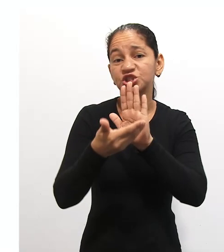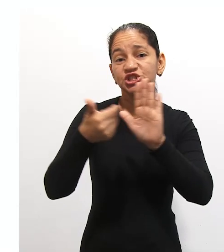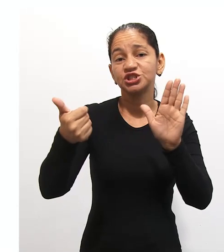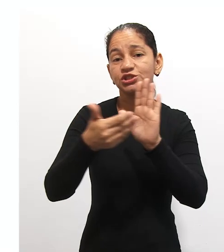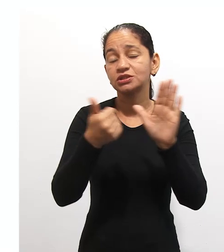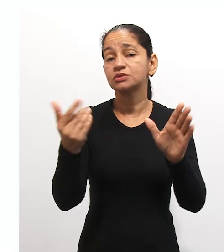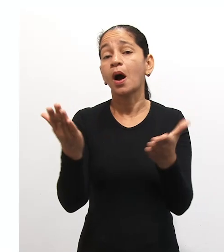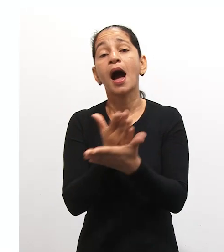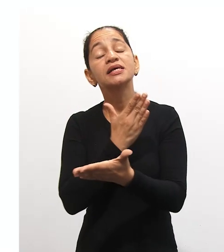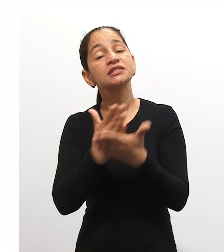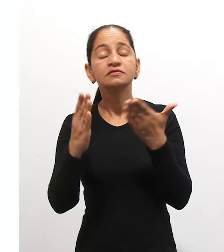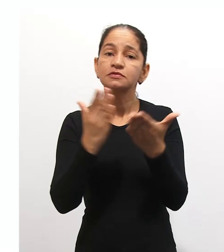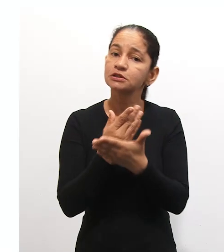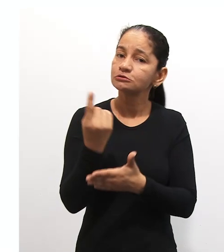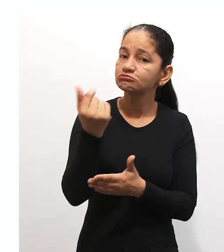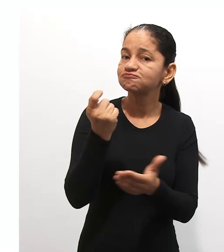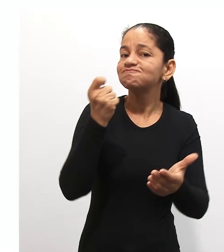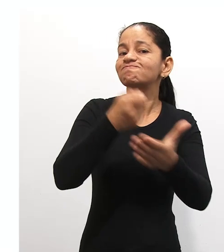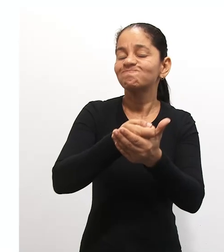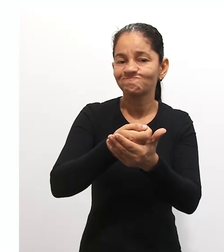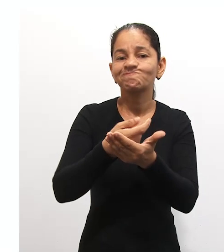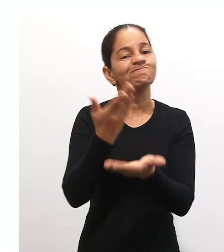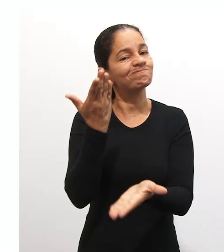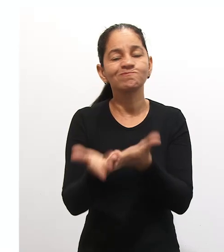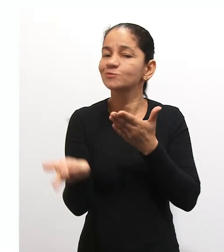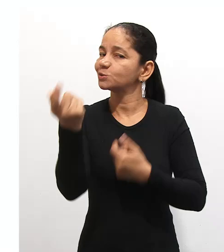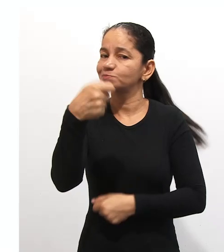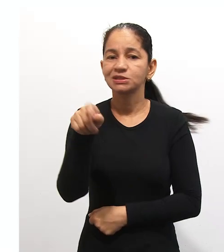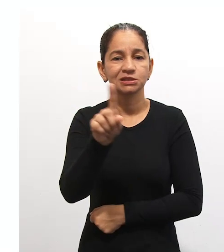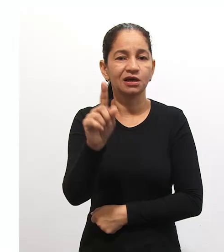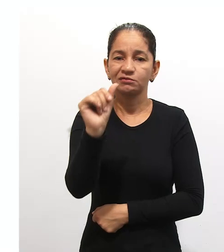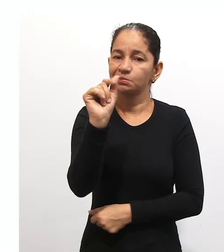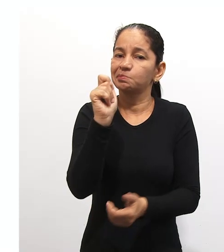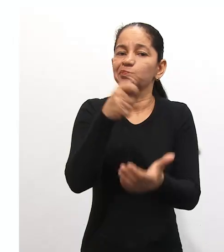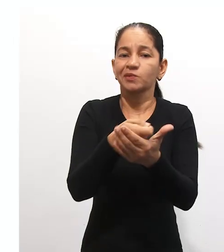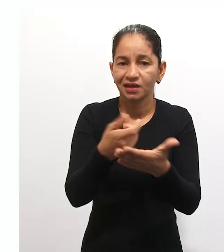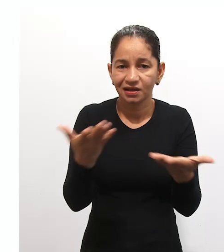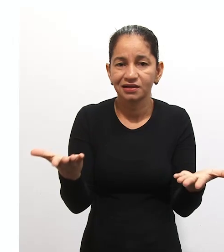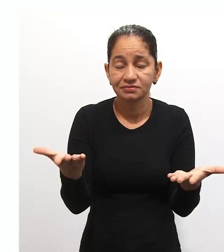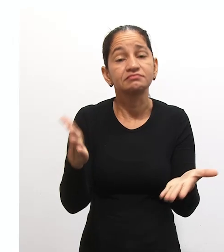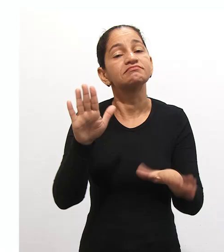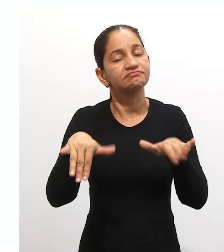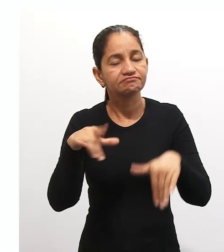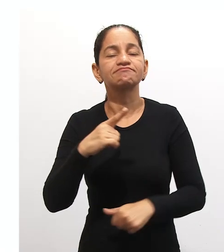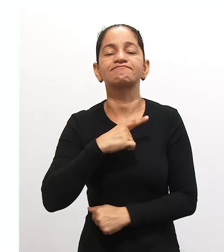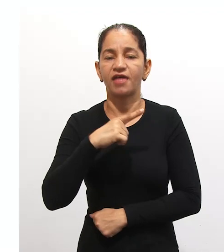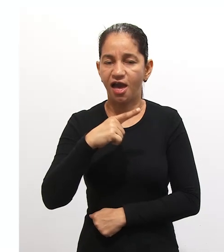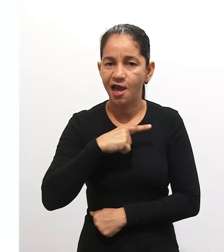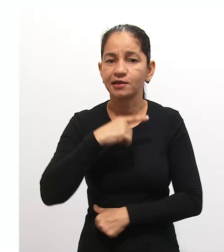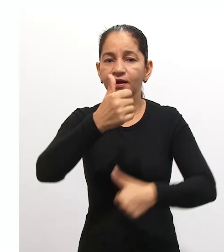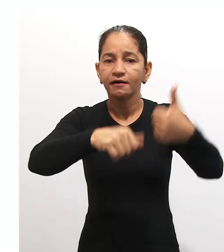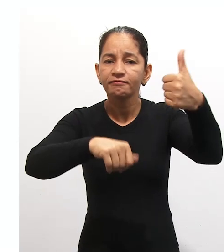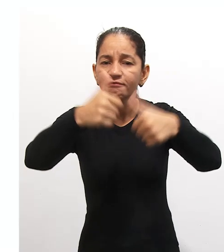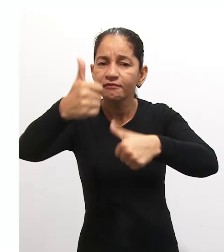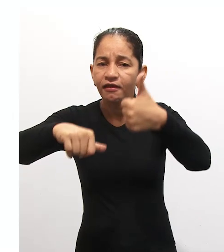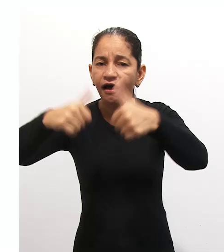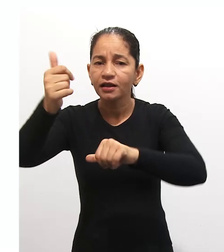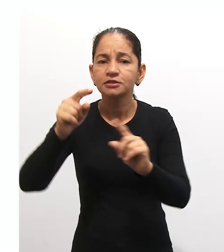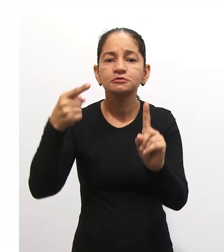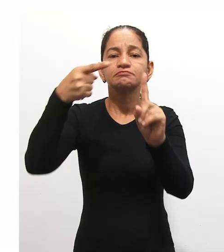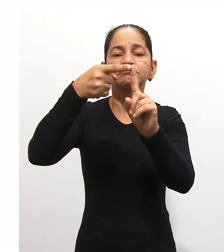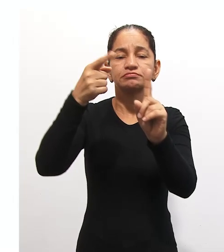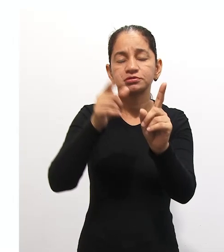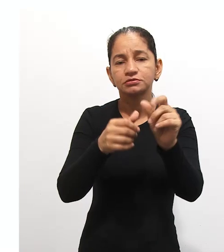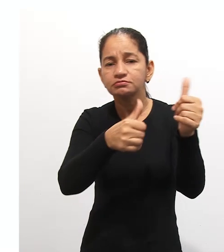análise muito minuciosa, o OBZ. A análise do ponto de equilíbrio. Verifica